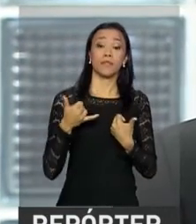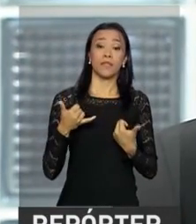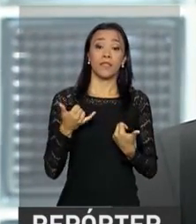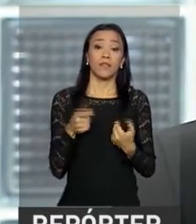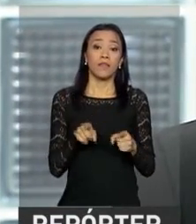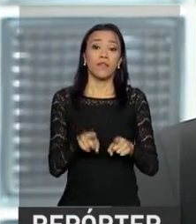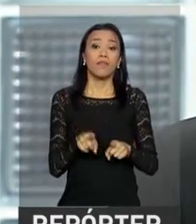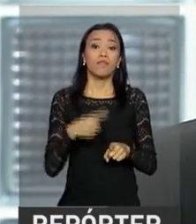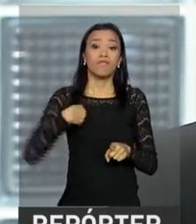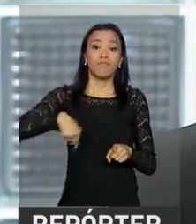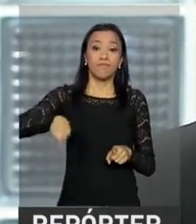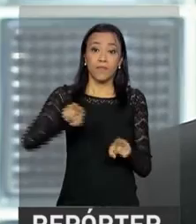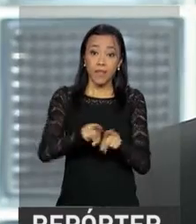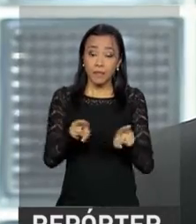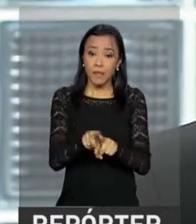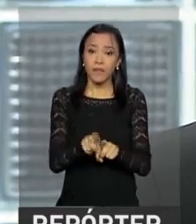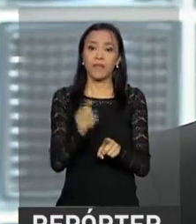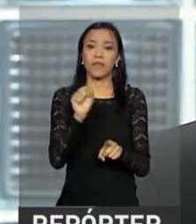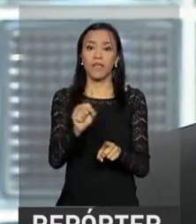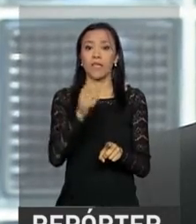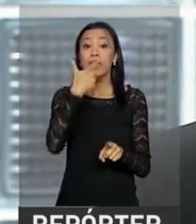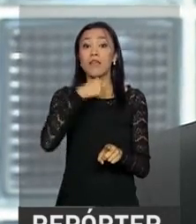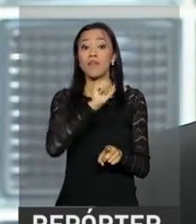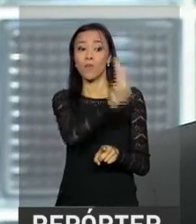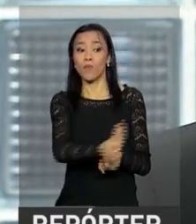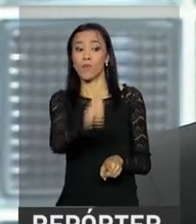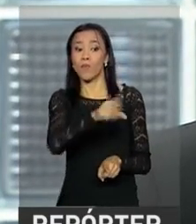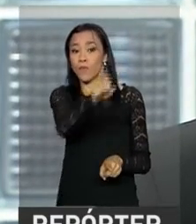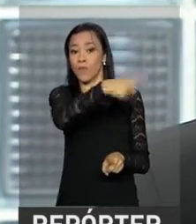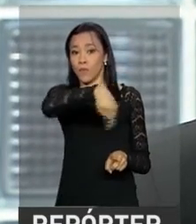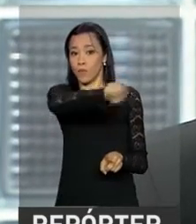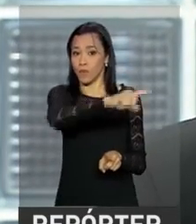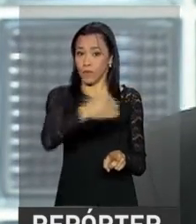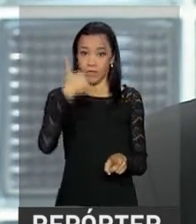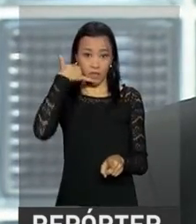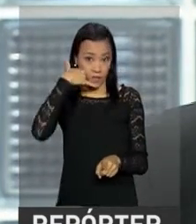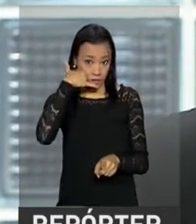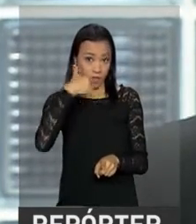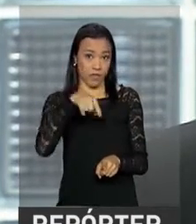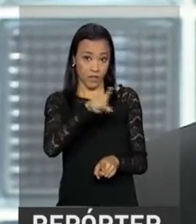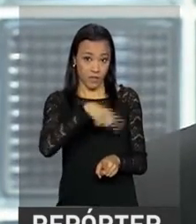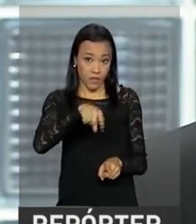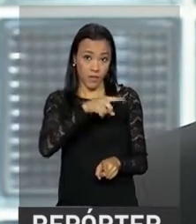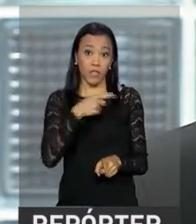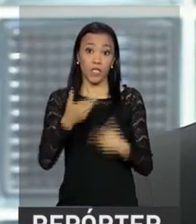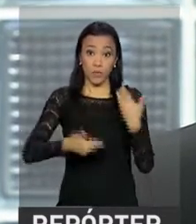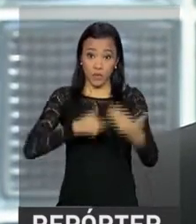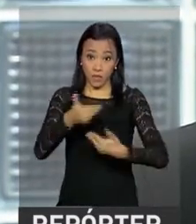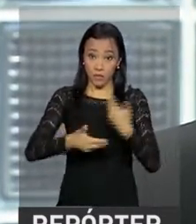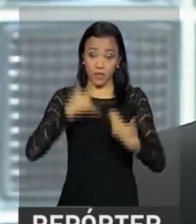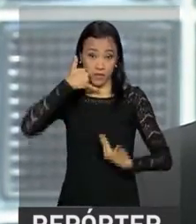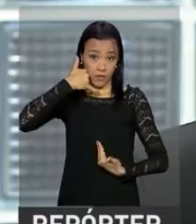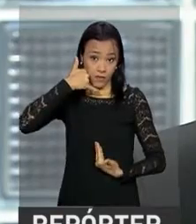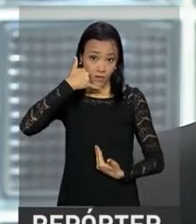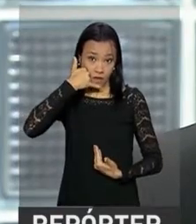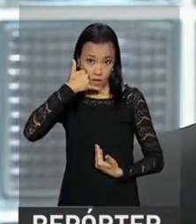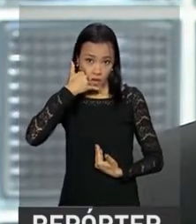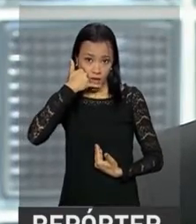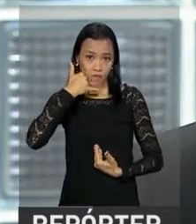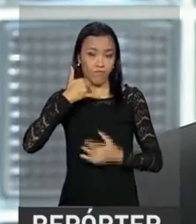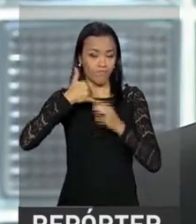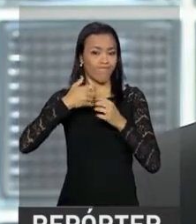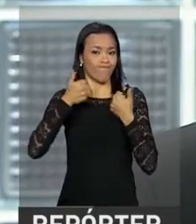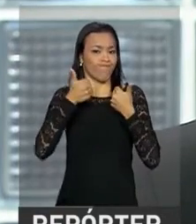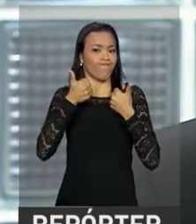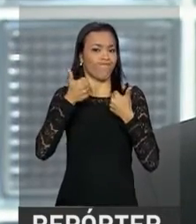no esperto e que para o usuário a garantia de que o serviço celular funcionasse